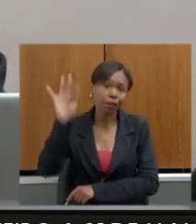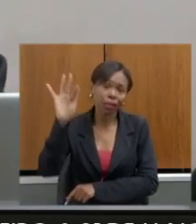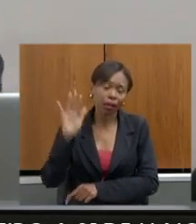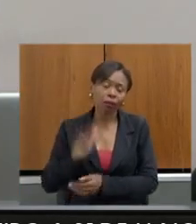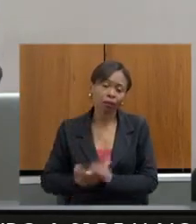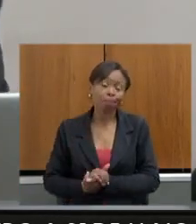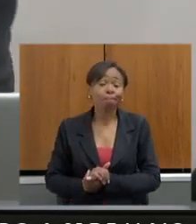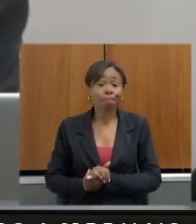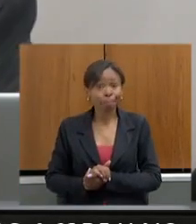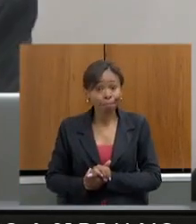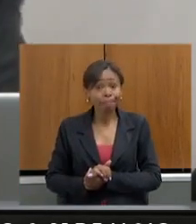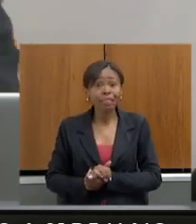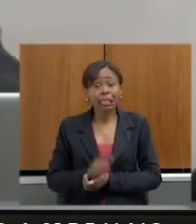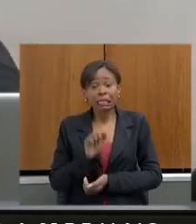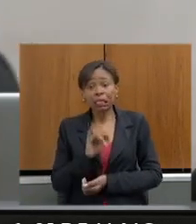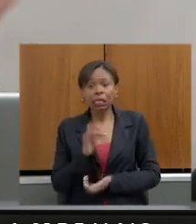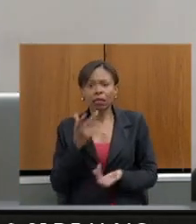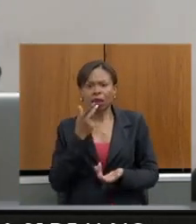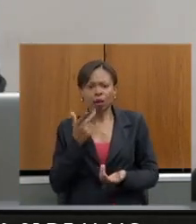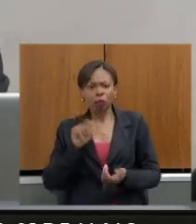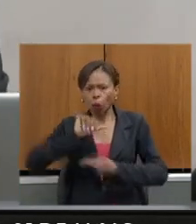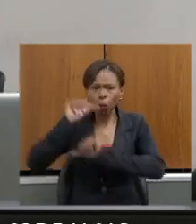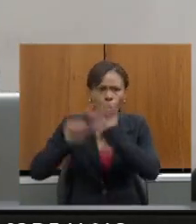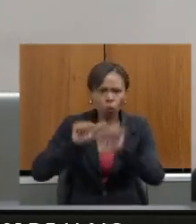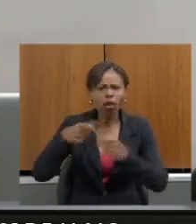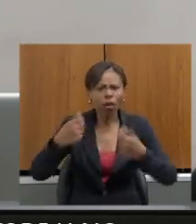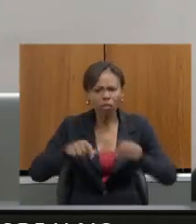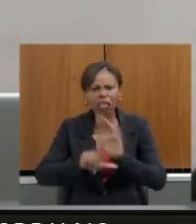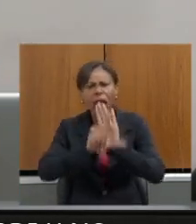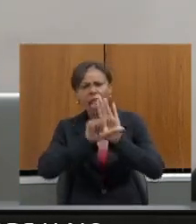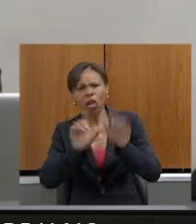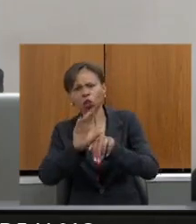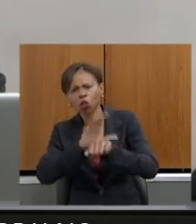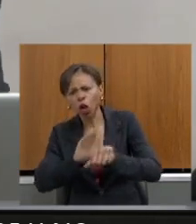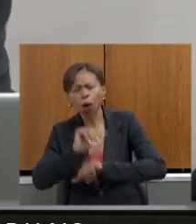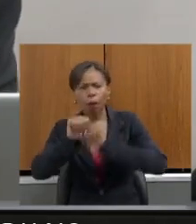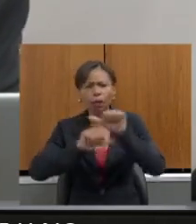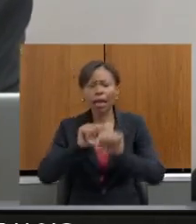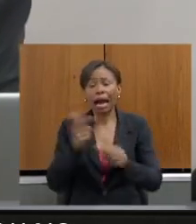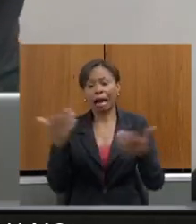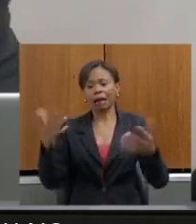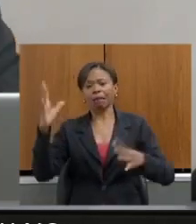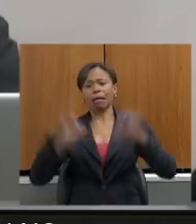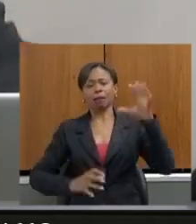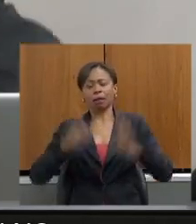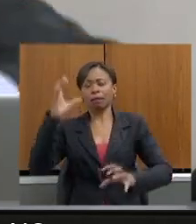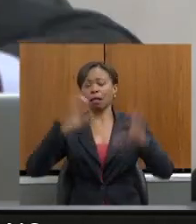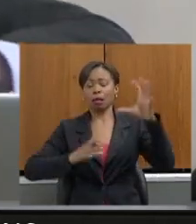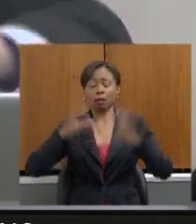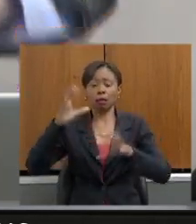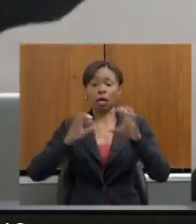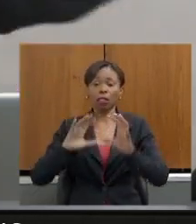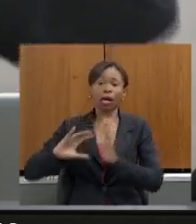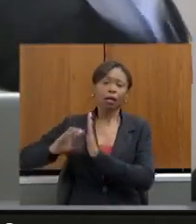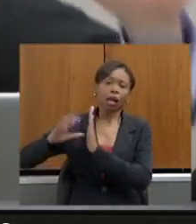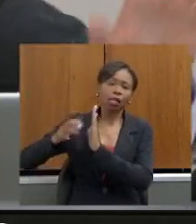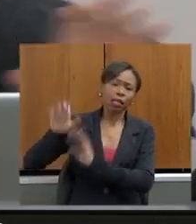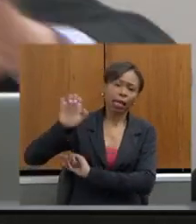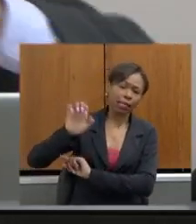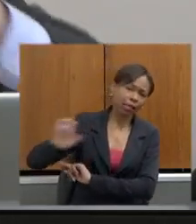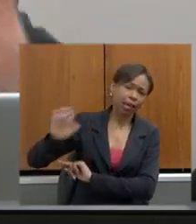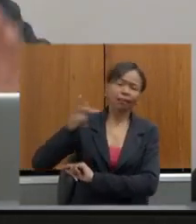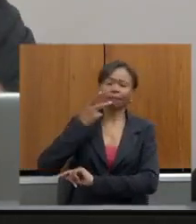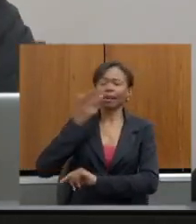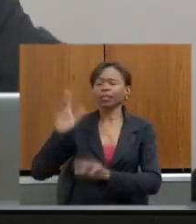e toda vez que alguém tenta mudar é aquela guerra né aí vem a turma da esquerda né e fase planta e